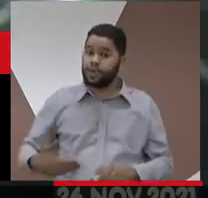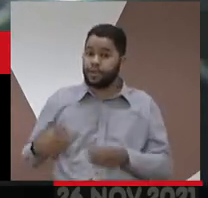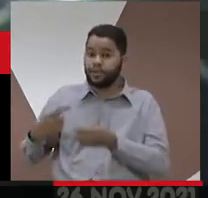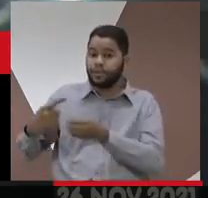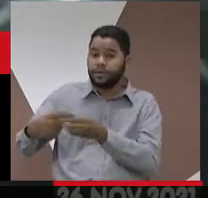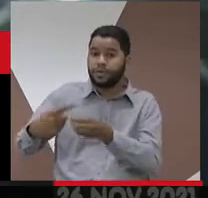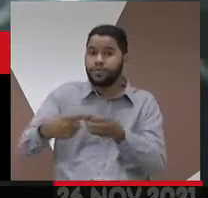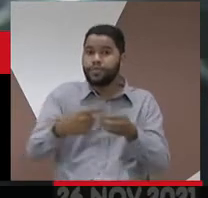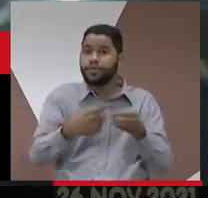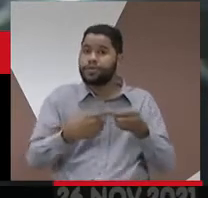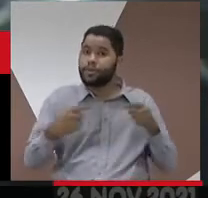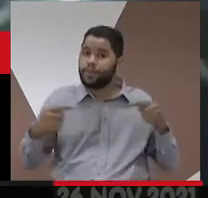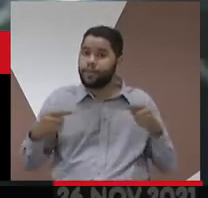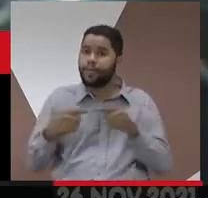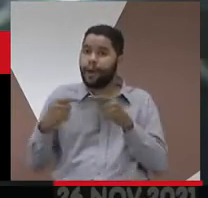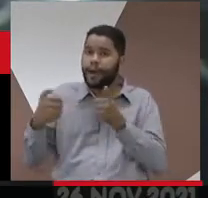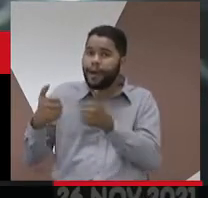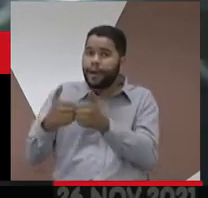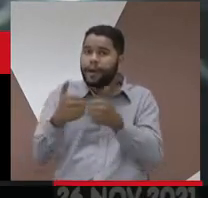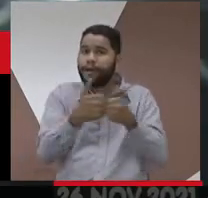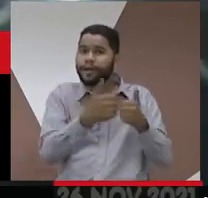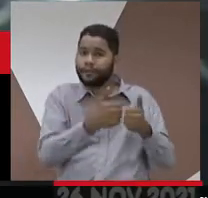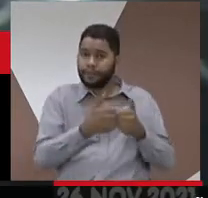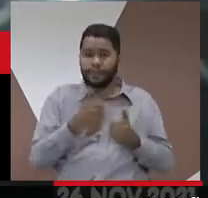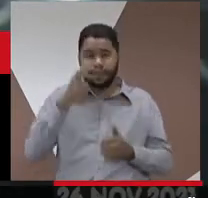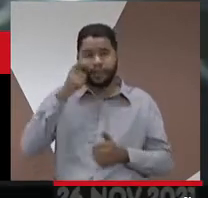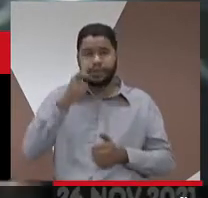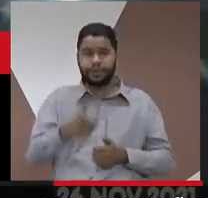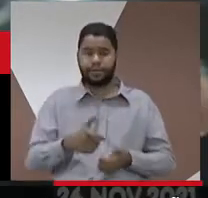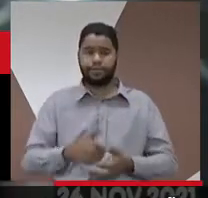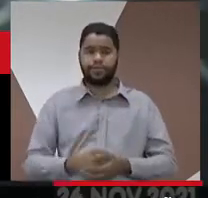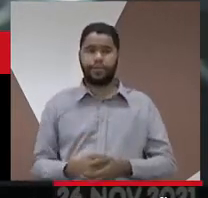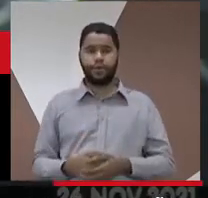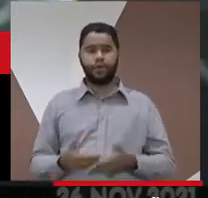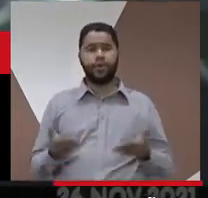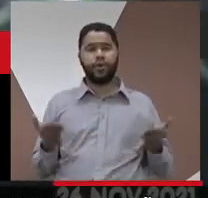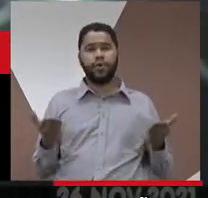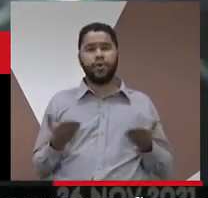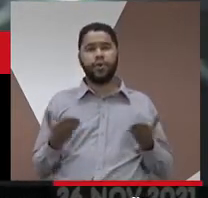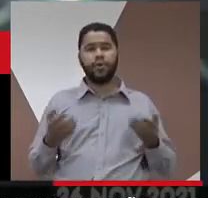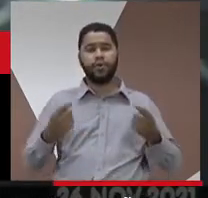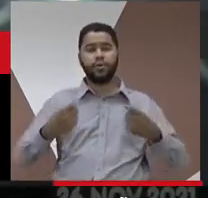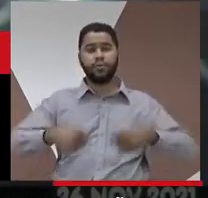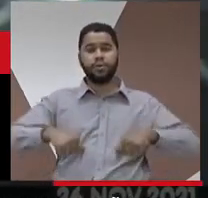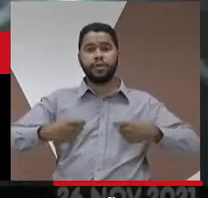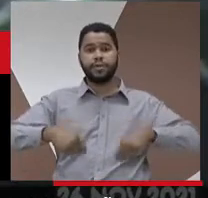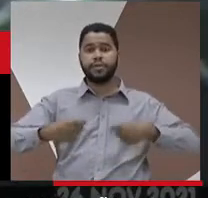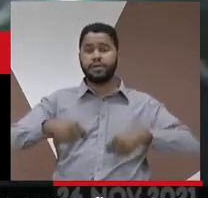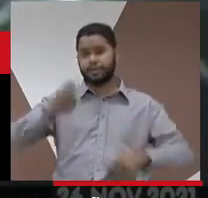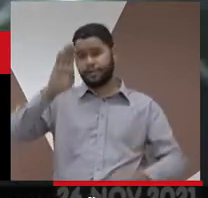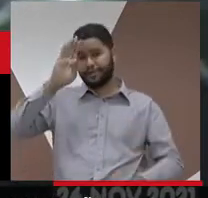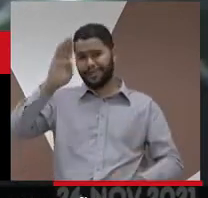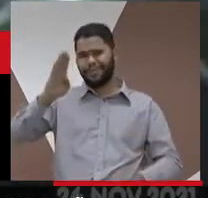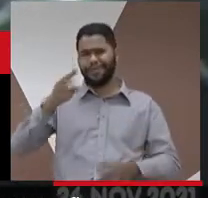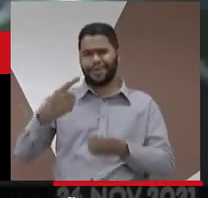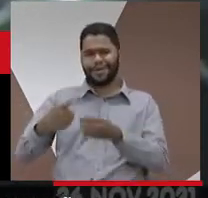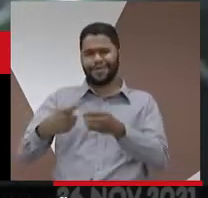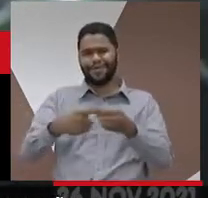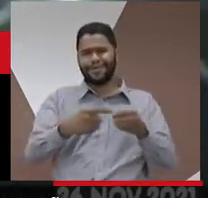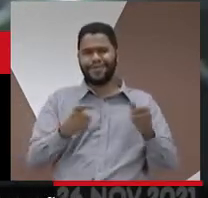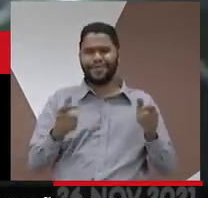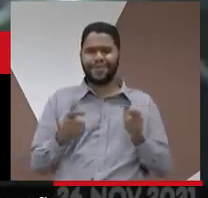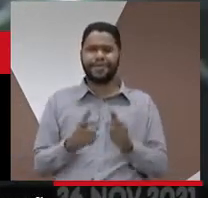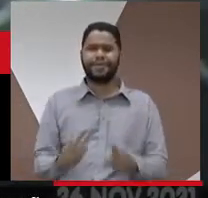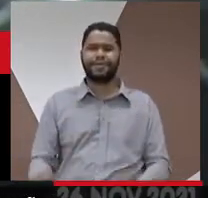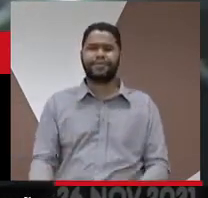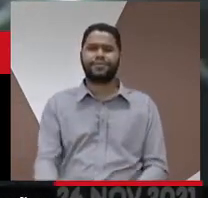municípios que estão vizinhos e que têm grande interesse. Hoje a gente precisa, principalmente os municípios pequenos, ele